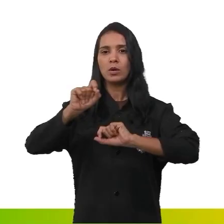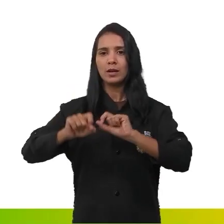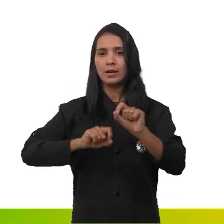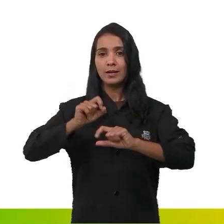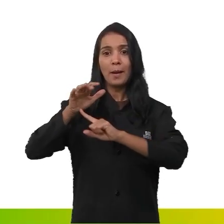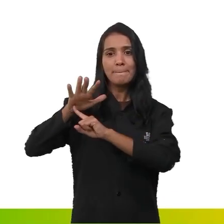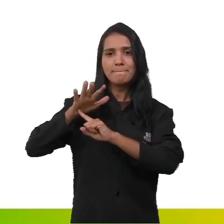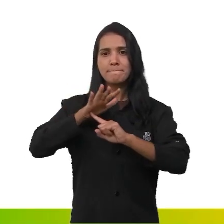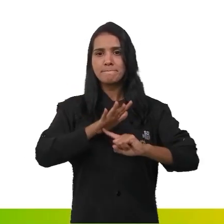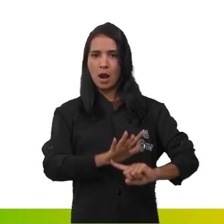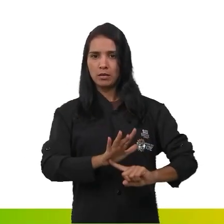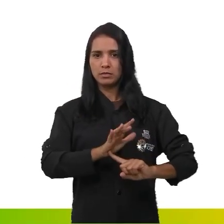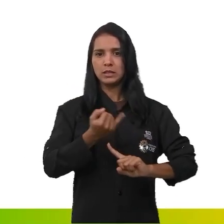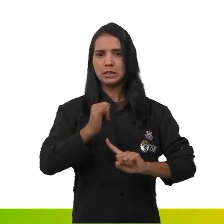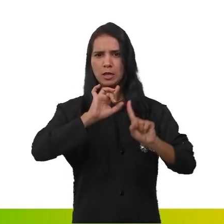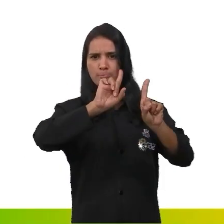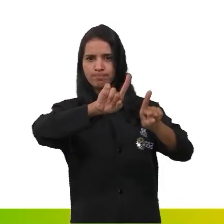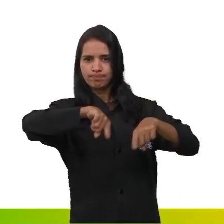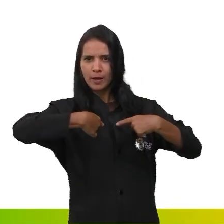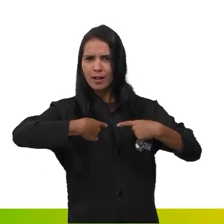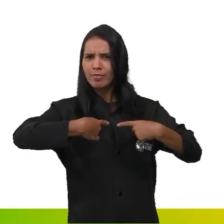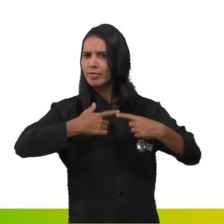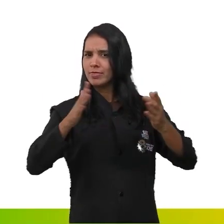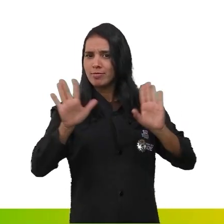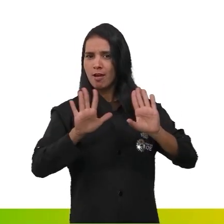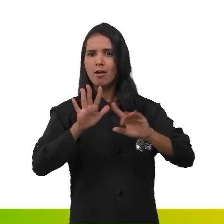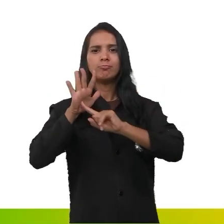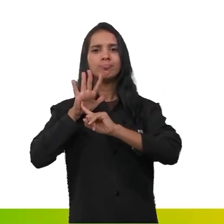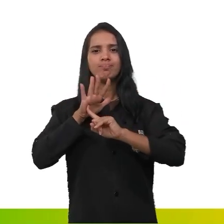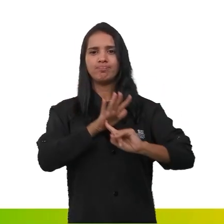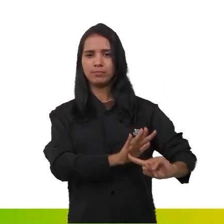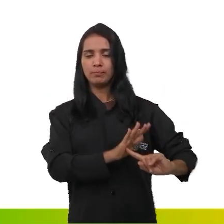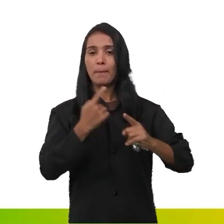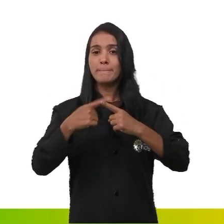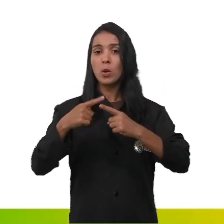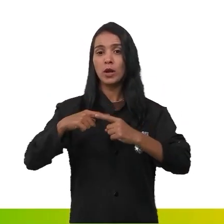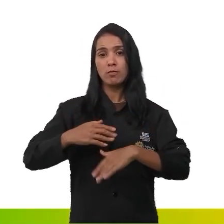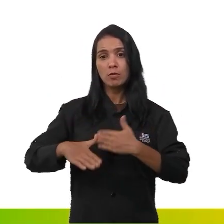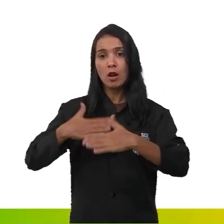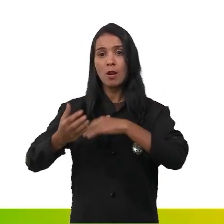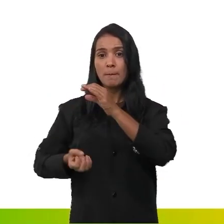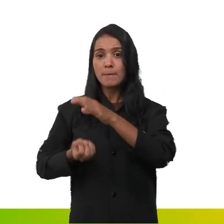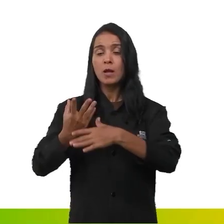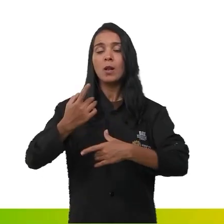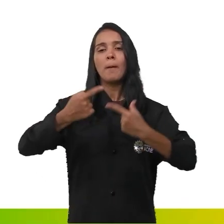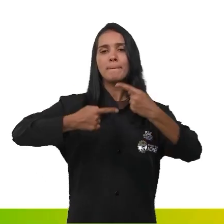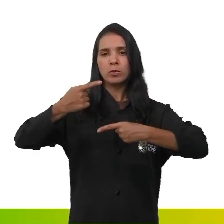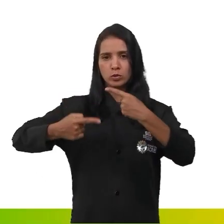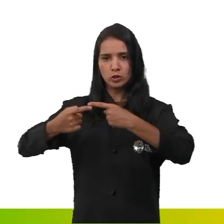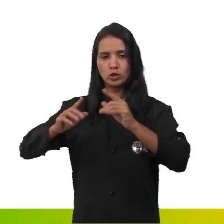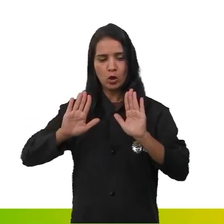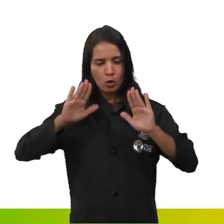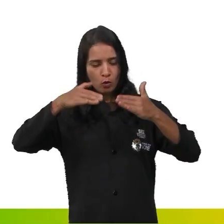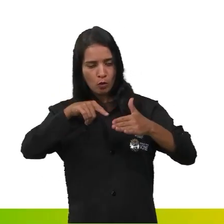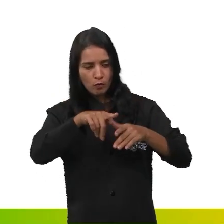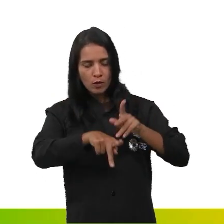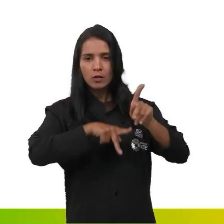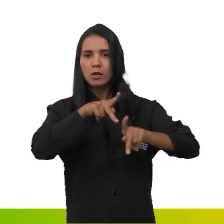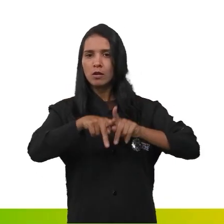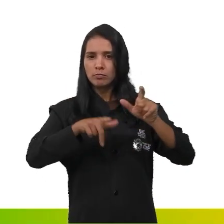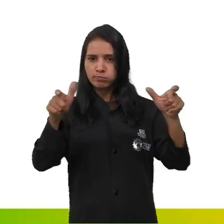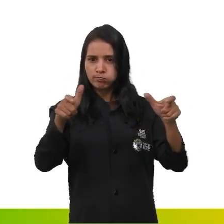aos opositores. Eu sou populista, eu desenvolvo políticas voltadas para as minorias, mas eu